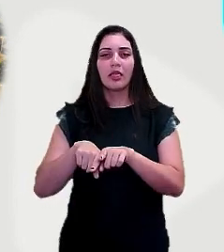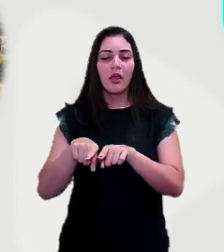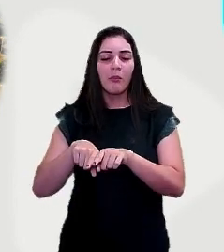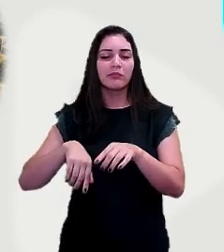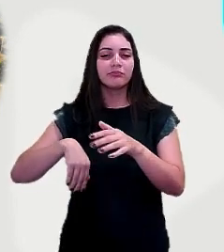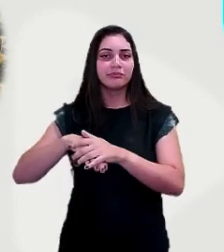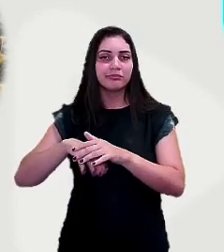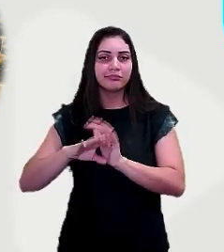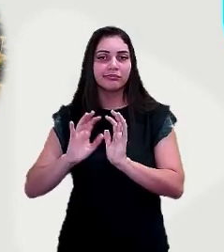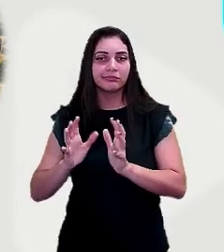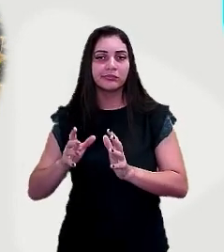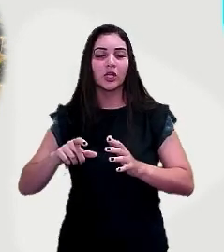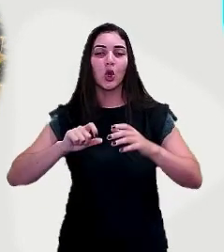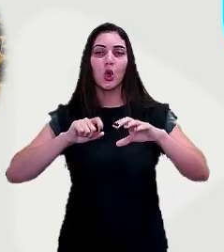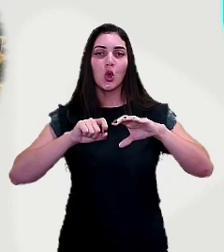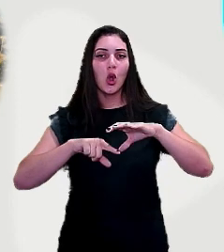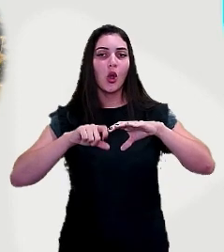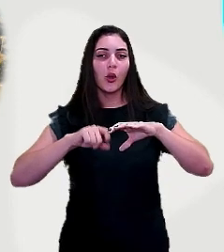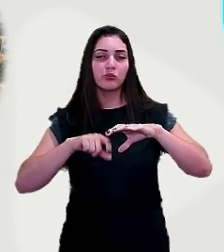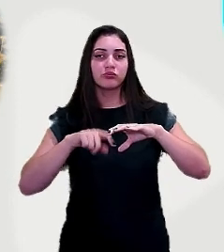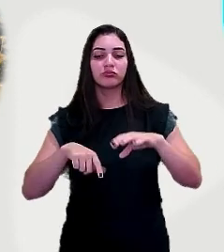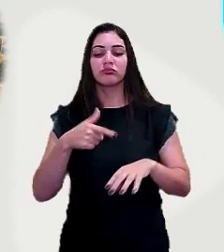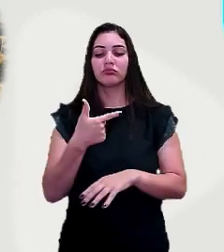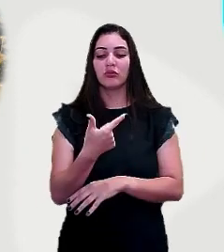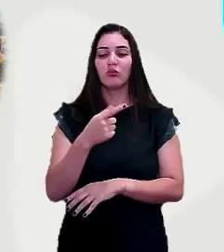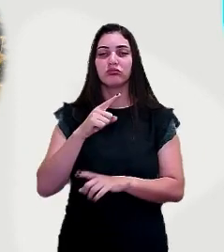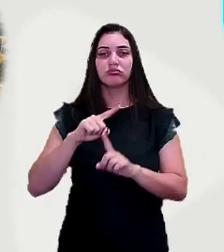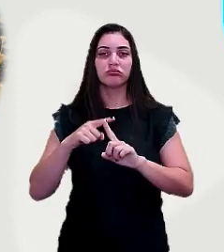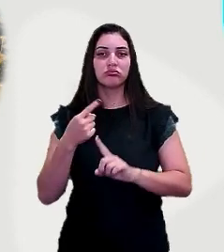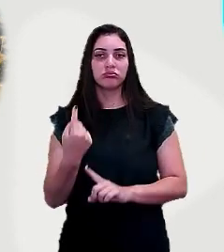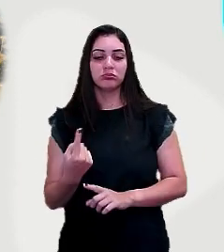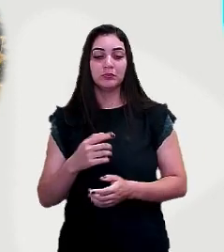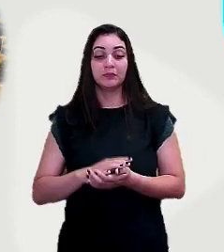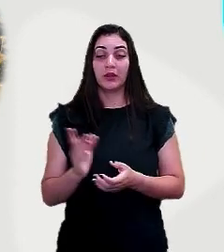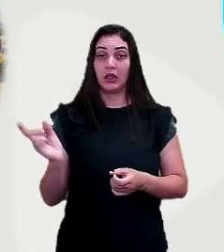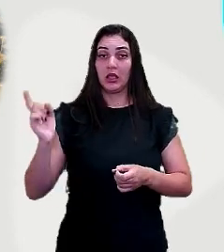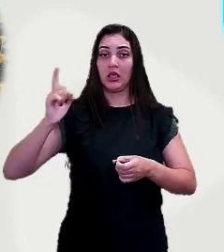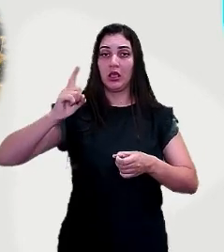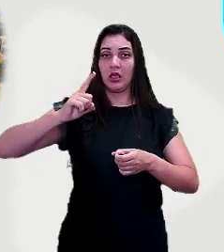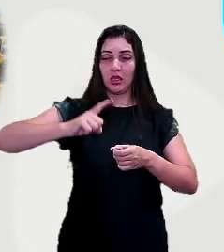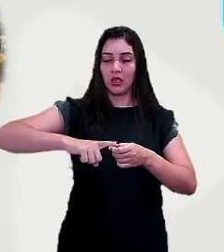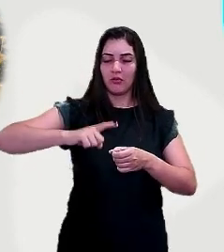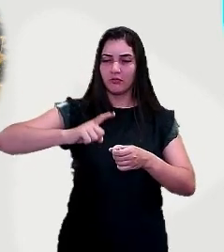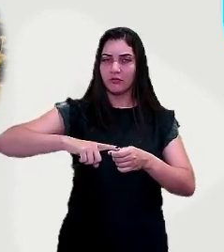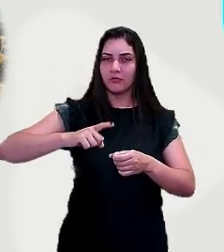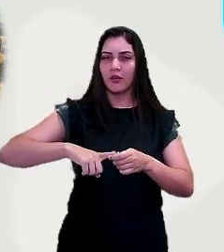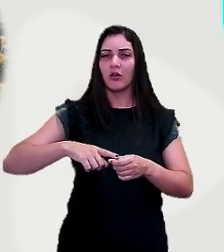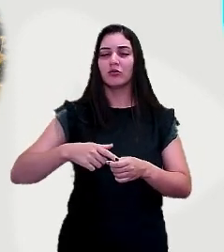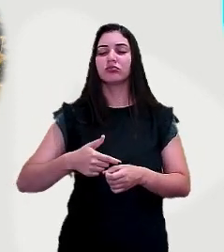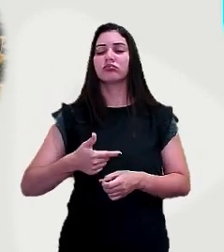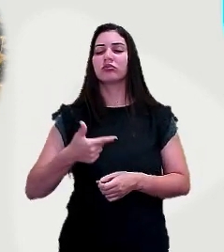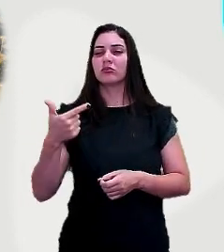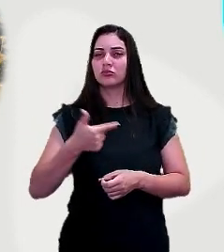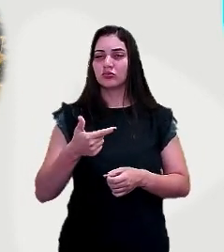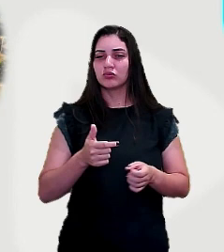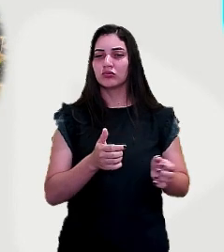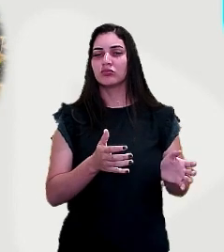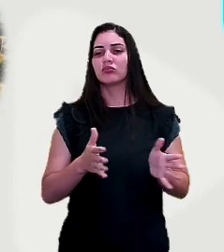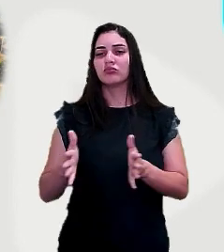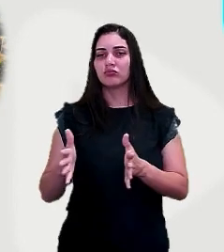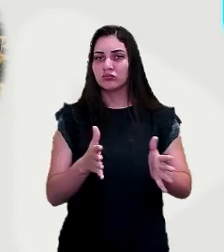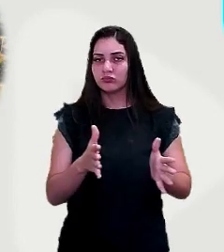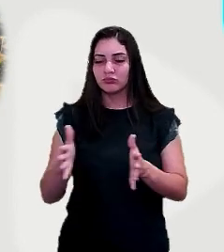final do primeiro tempo. No entanto, na volta do intervalo, a seleção da casa voltou muito bem para o segundo tempo e virou